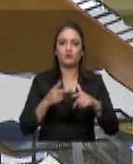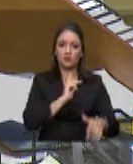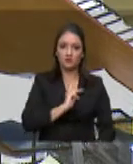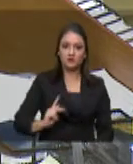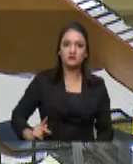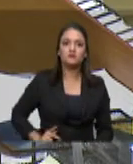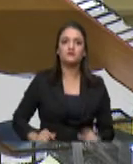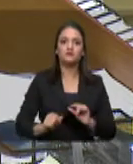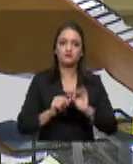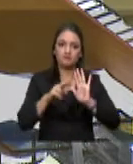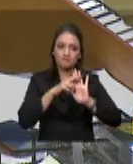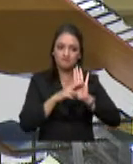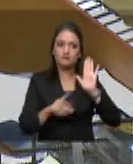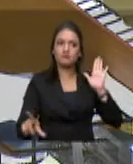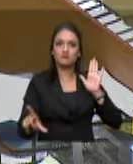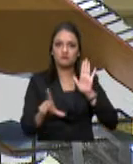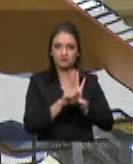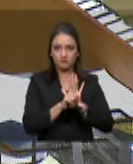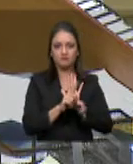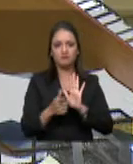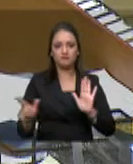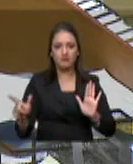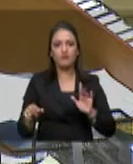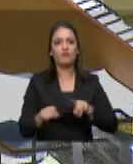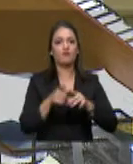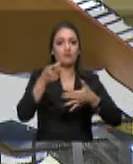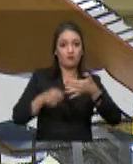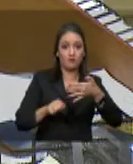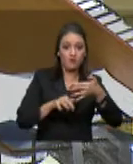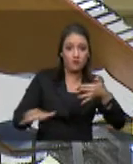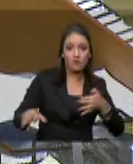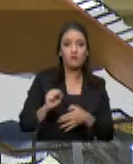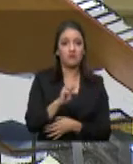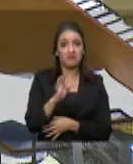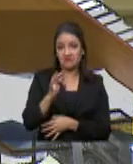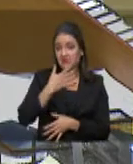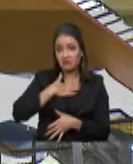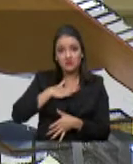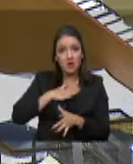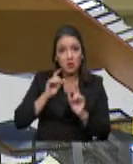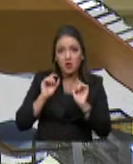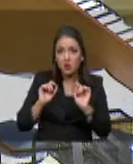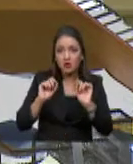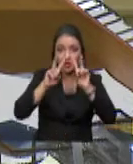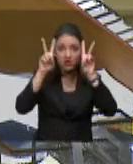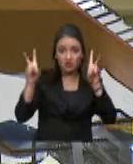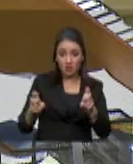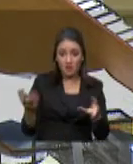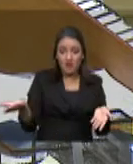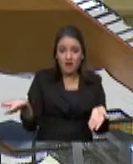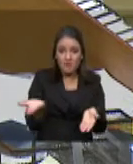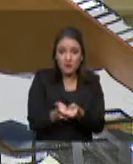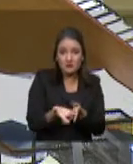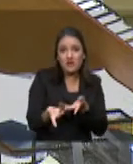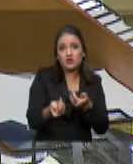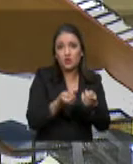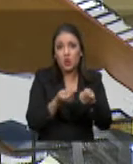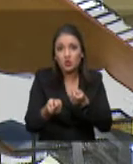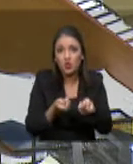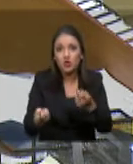para regulamentar uma lei ordinária. A jurisprudência do tribunal é tranquila no sentido de que as ações de controle concentrado